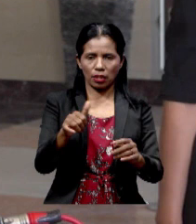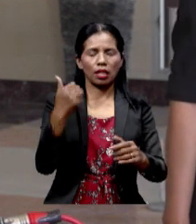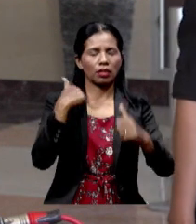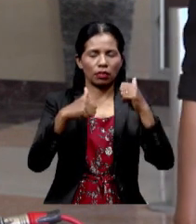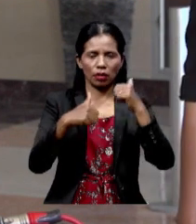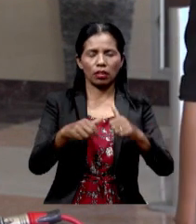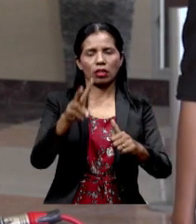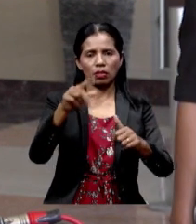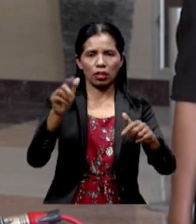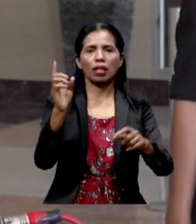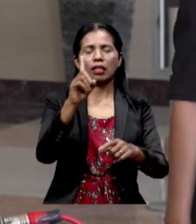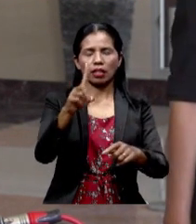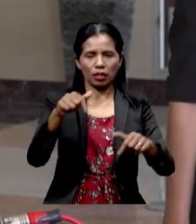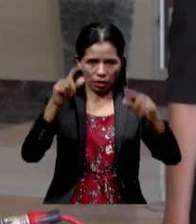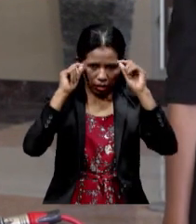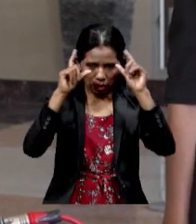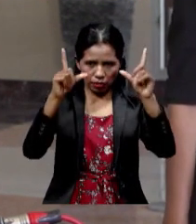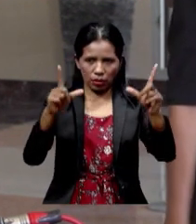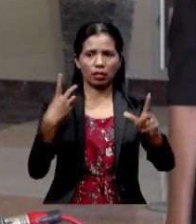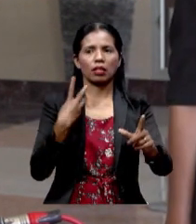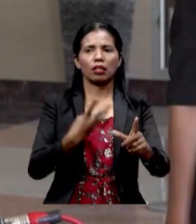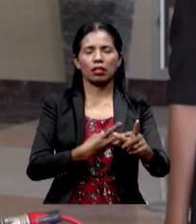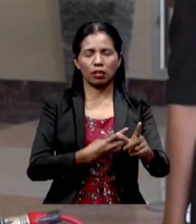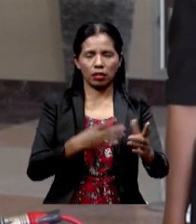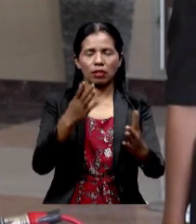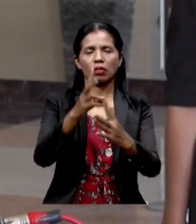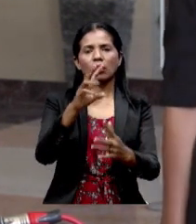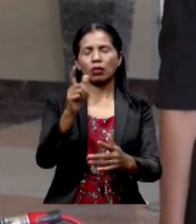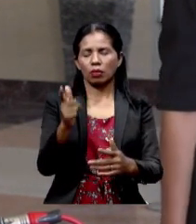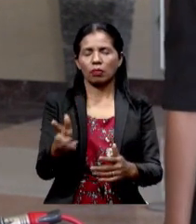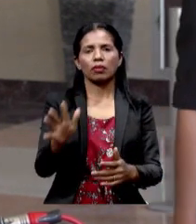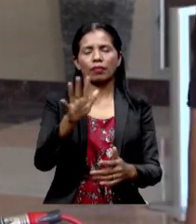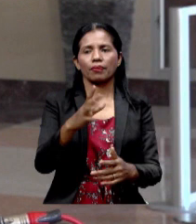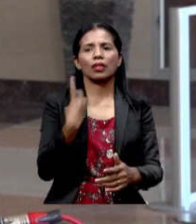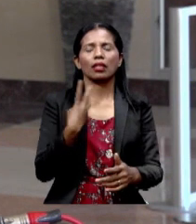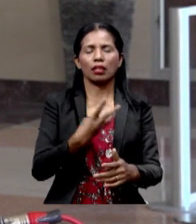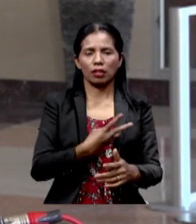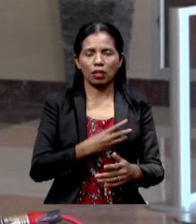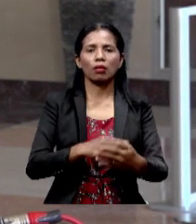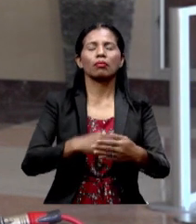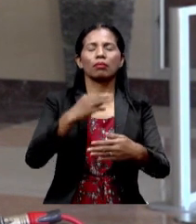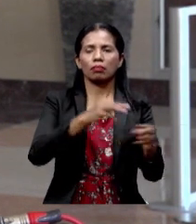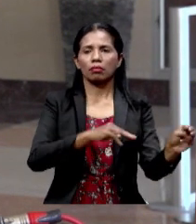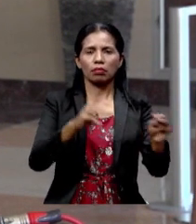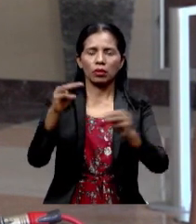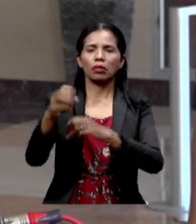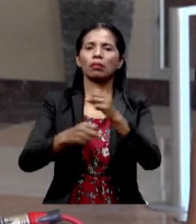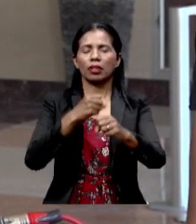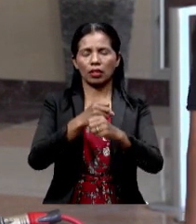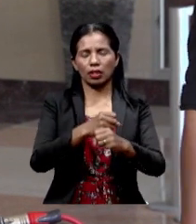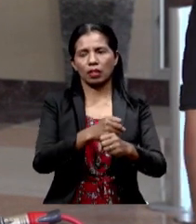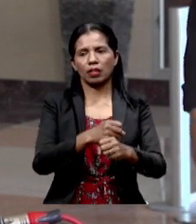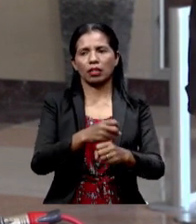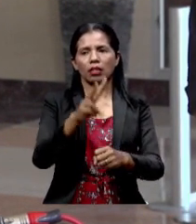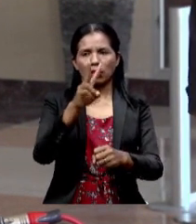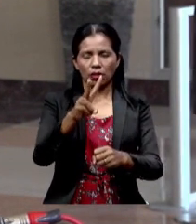ida de Timor-Leste em simultâneo em 2025. Nebe ba CPLP talvez itadia, ba Tina Seluk, ou Tina